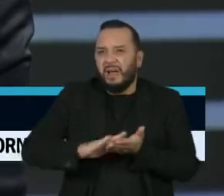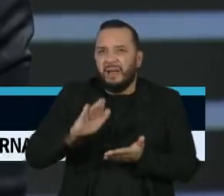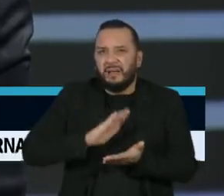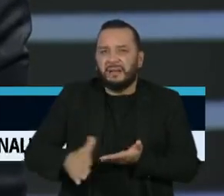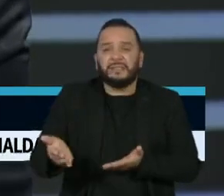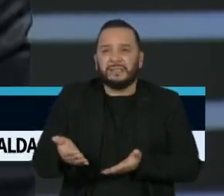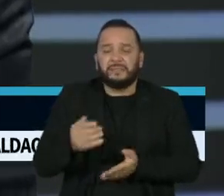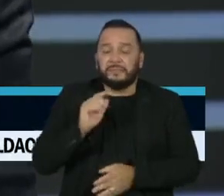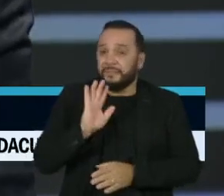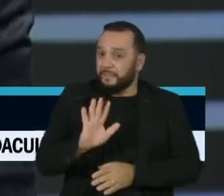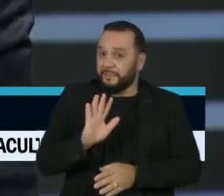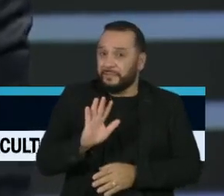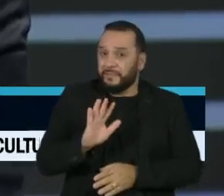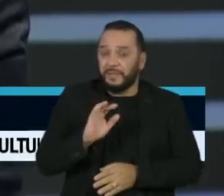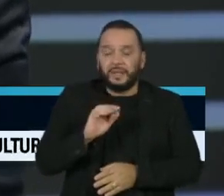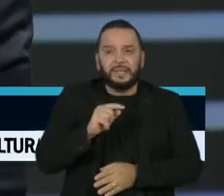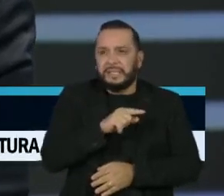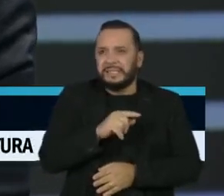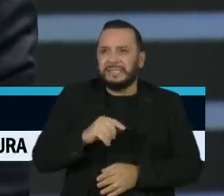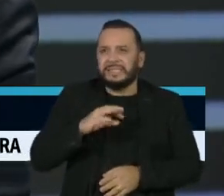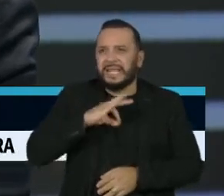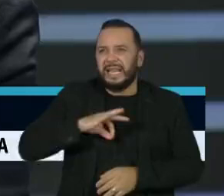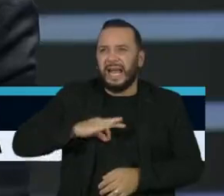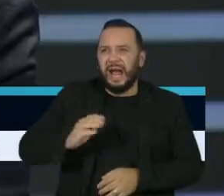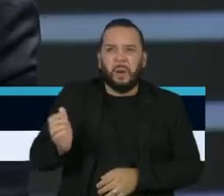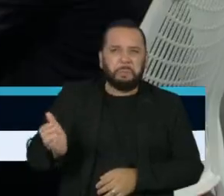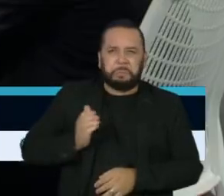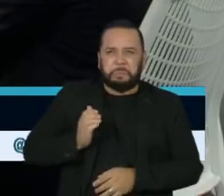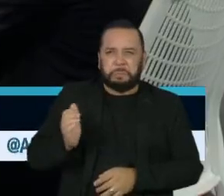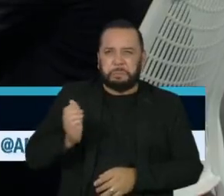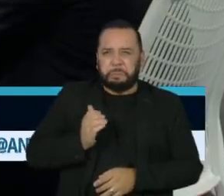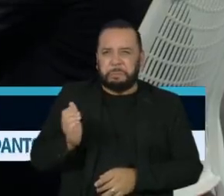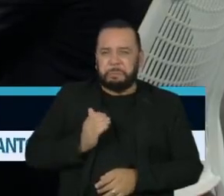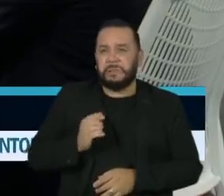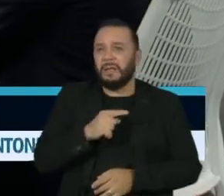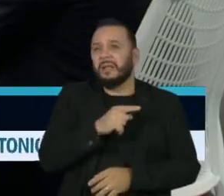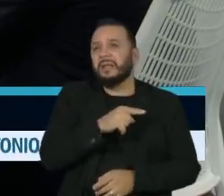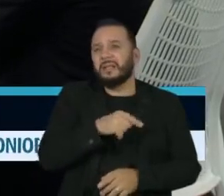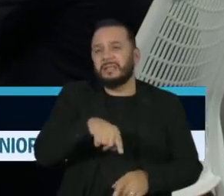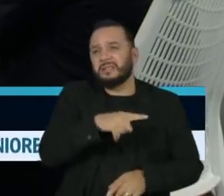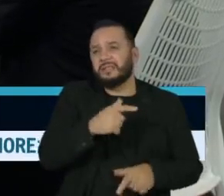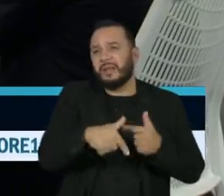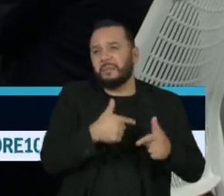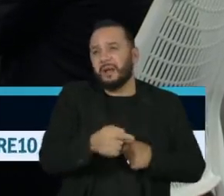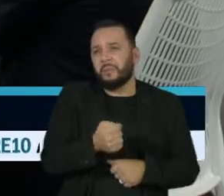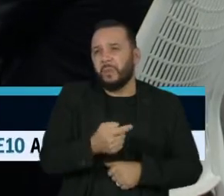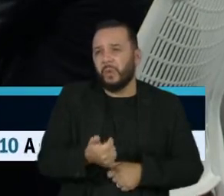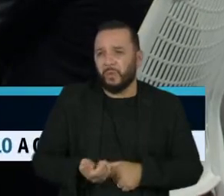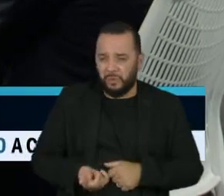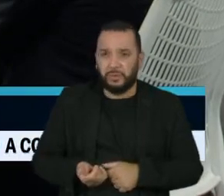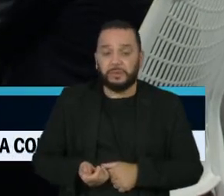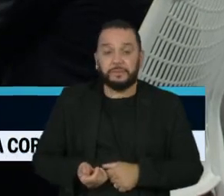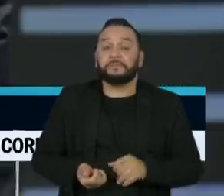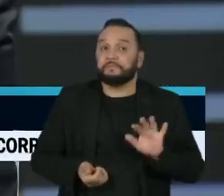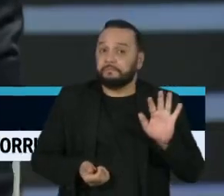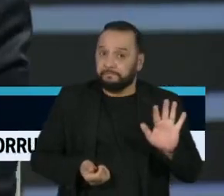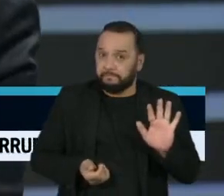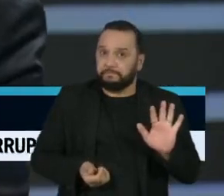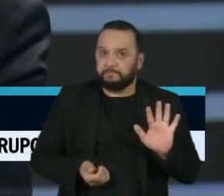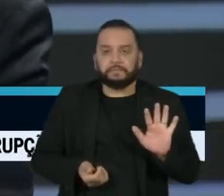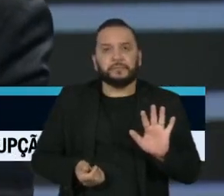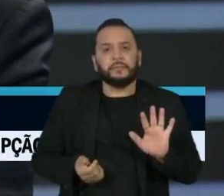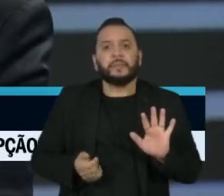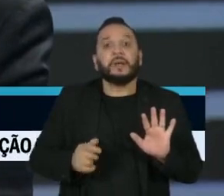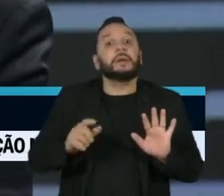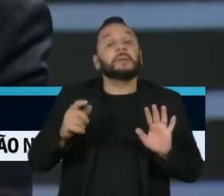pesquisa. Mas quem que tem induzir as reformas políticas no Brasil não é o político. É ele também, mas é quem